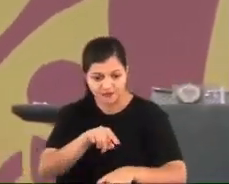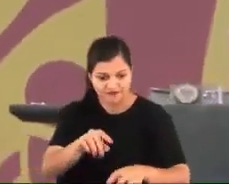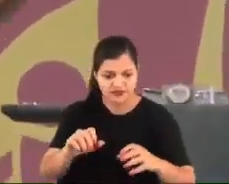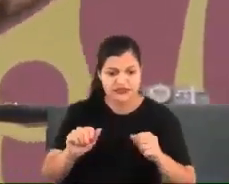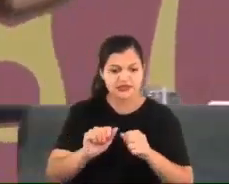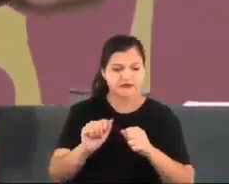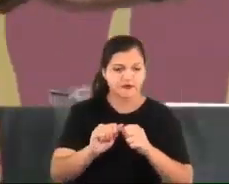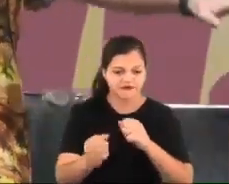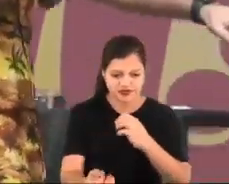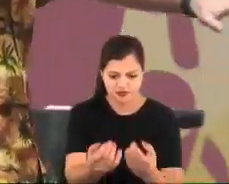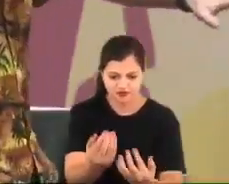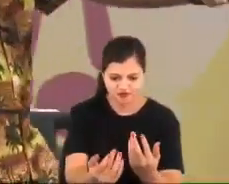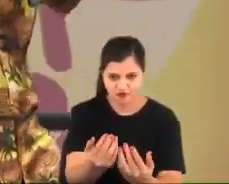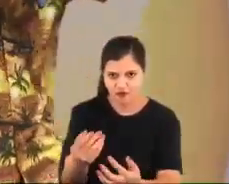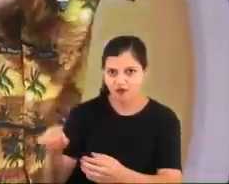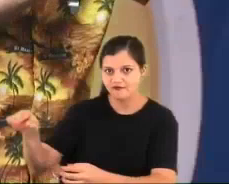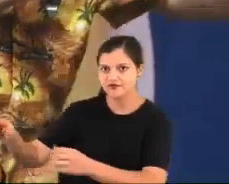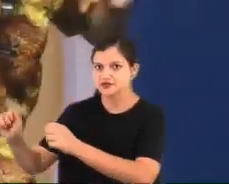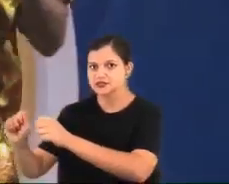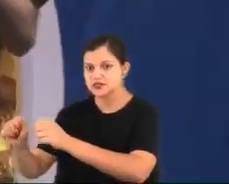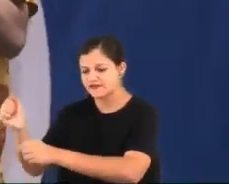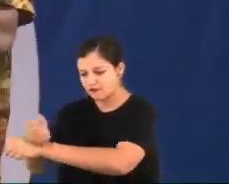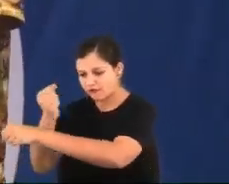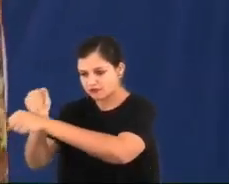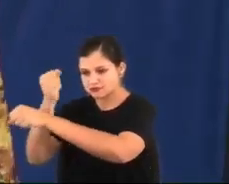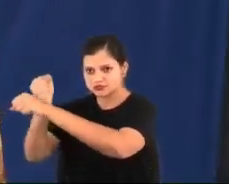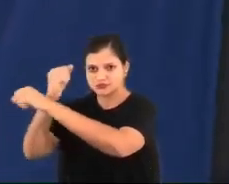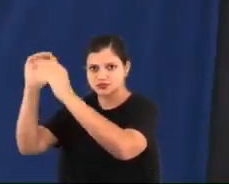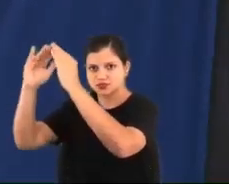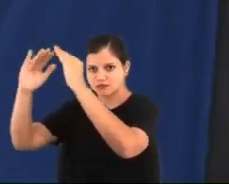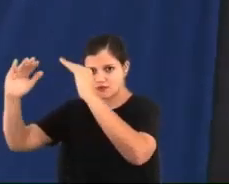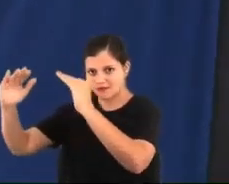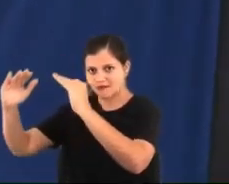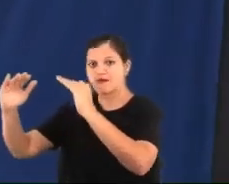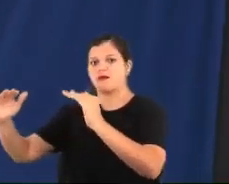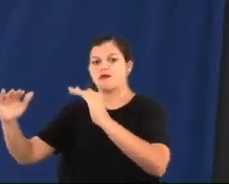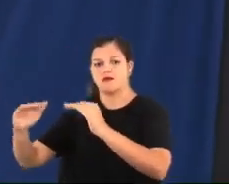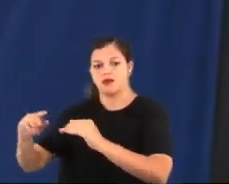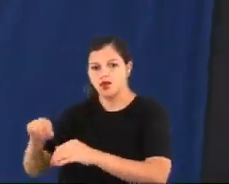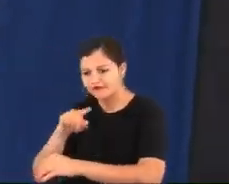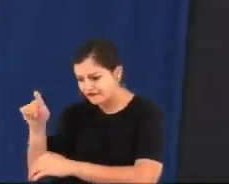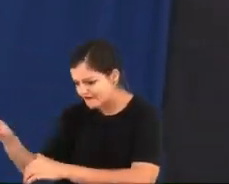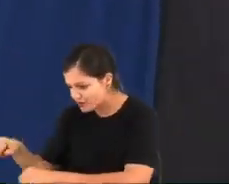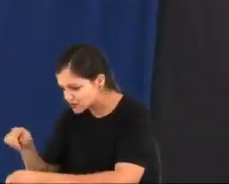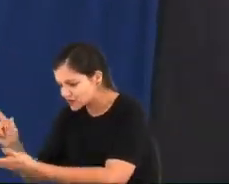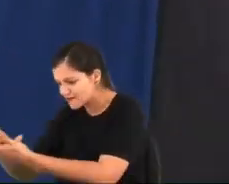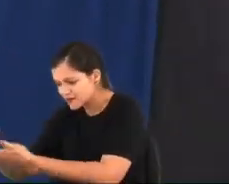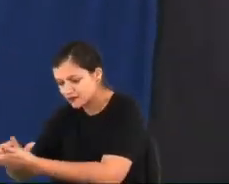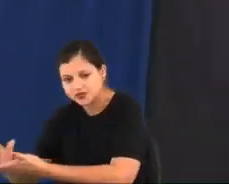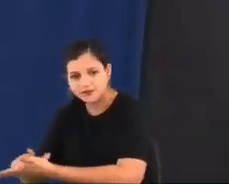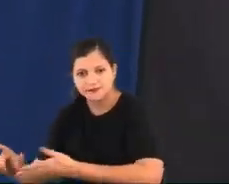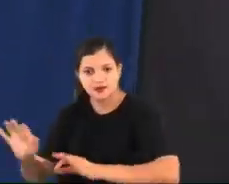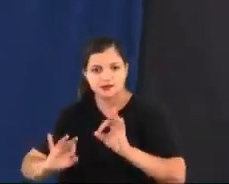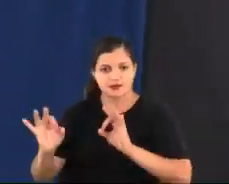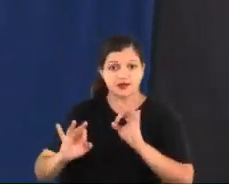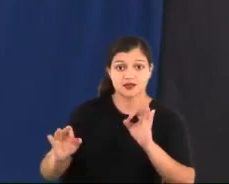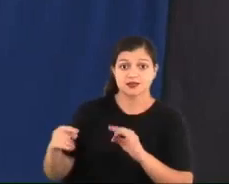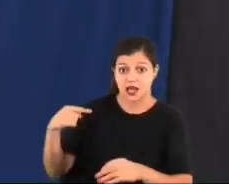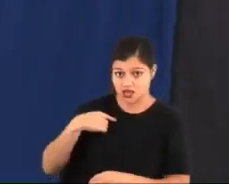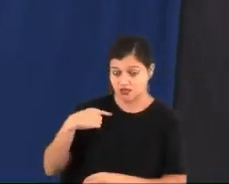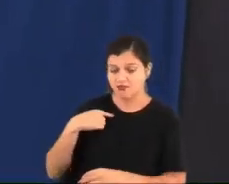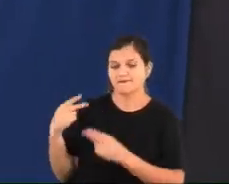o fogo, vocês aqui vão fazer a latrina, vocês vão limpar em volta e nos proteger. E eu fiquei